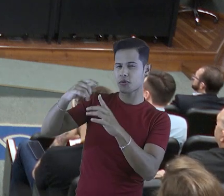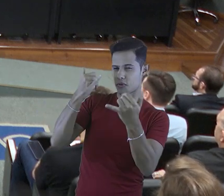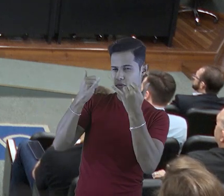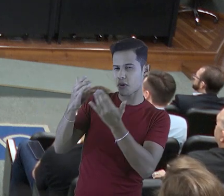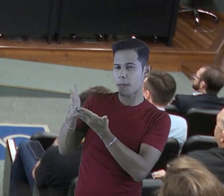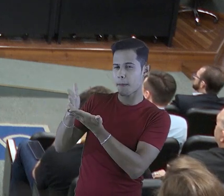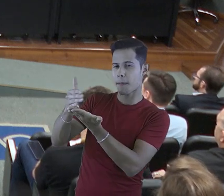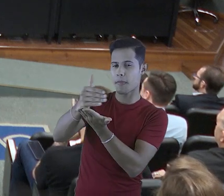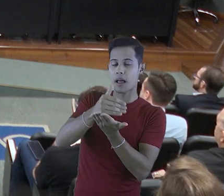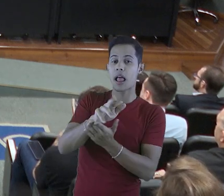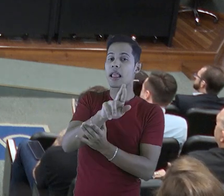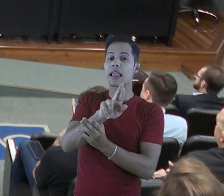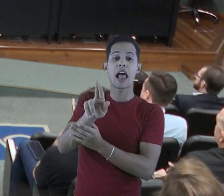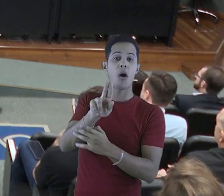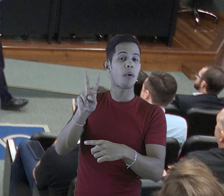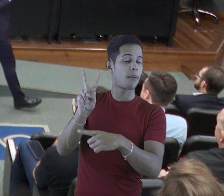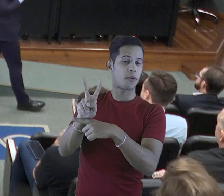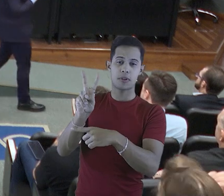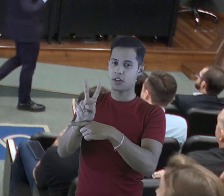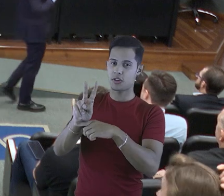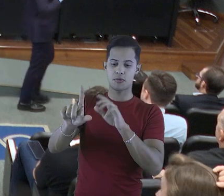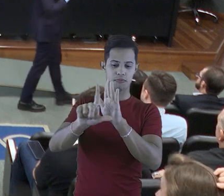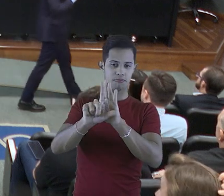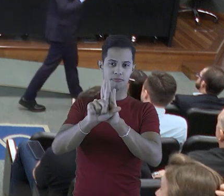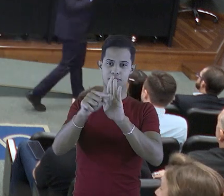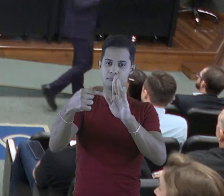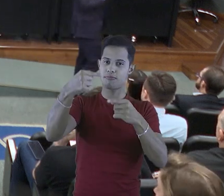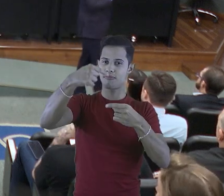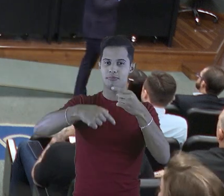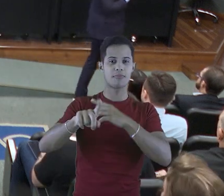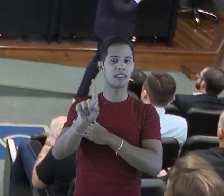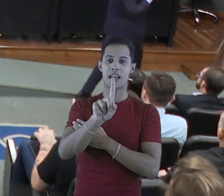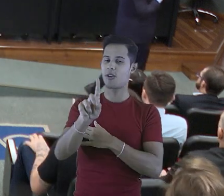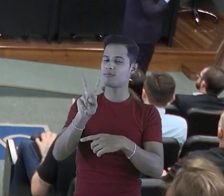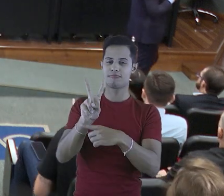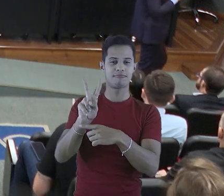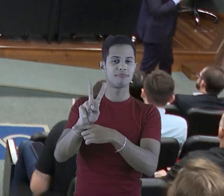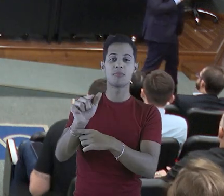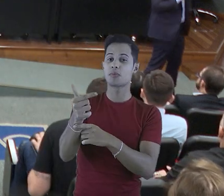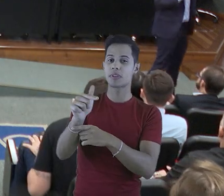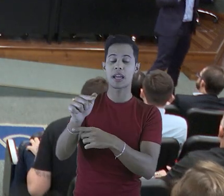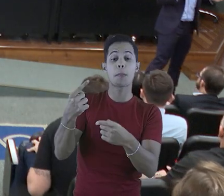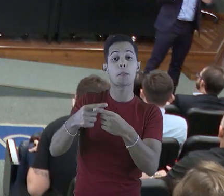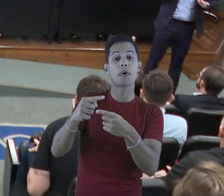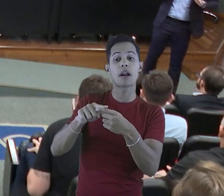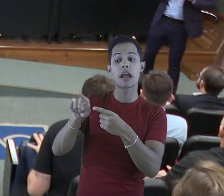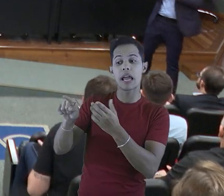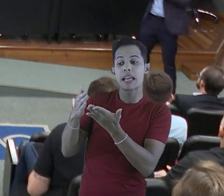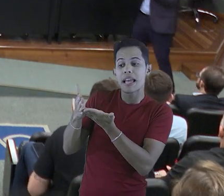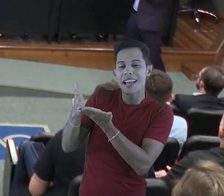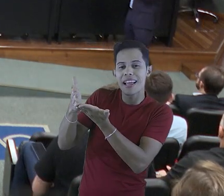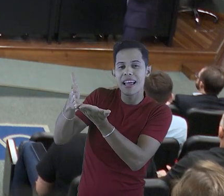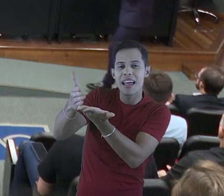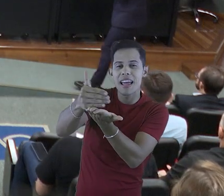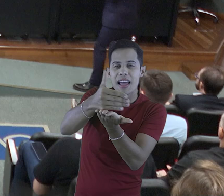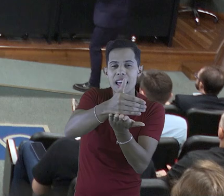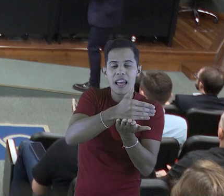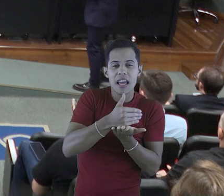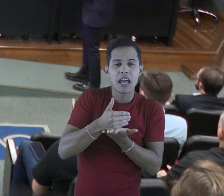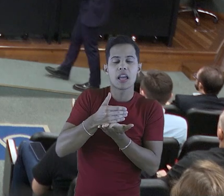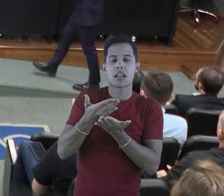a princípio, não são protegidos pela LGPD. Porque esses dados não permitem, por um meio